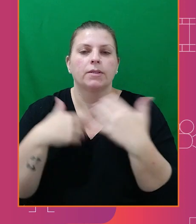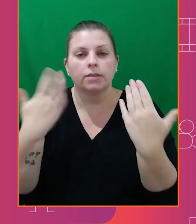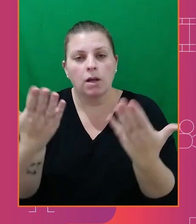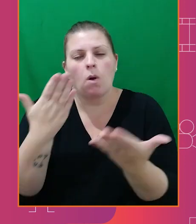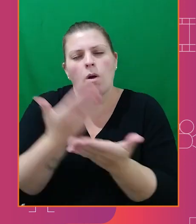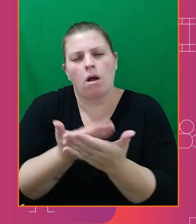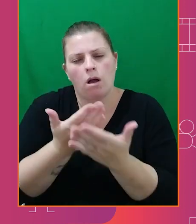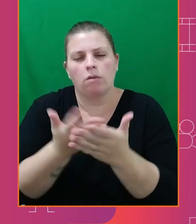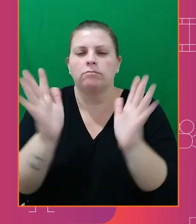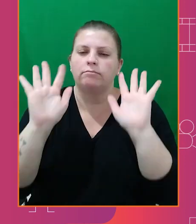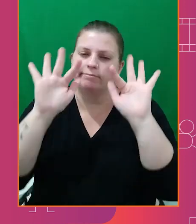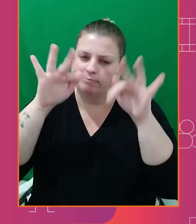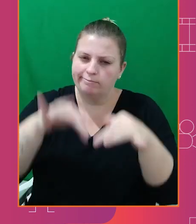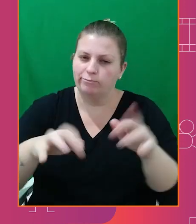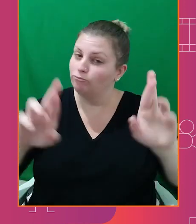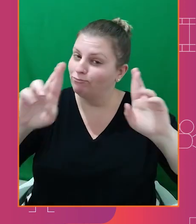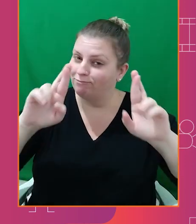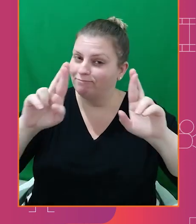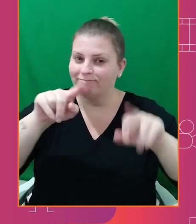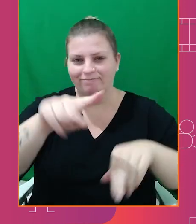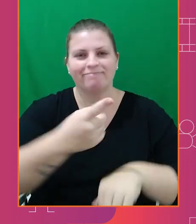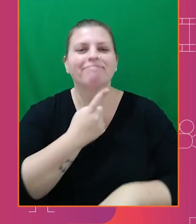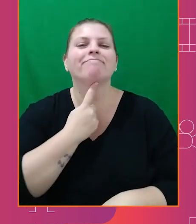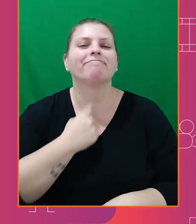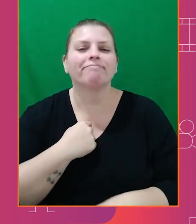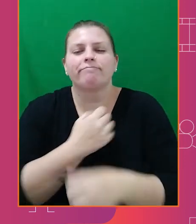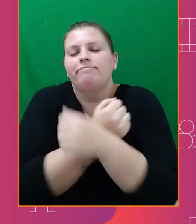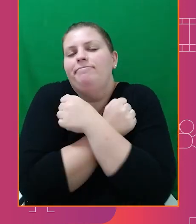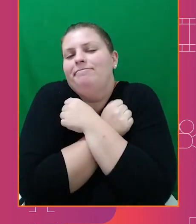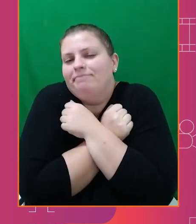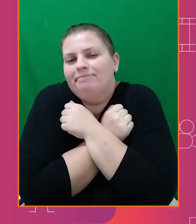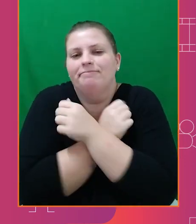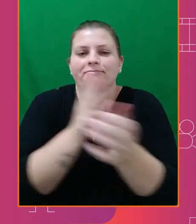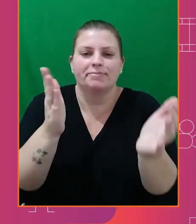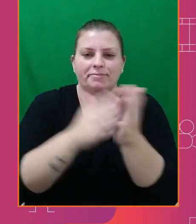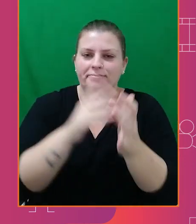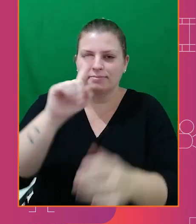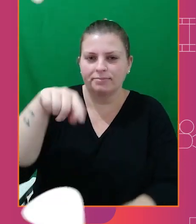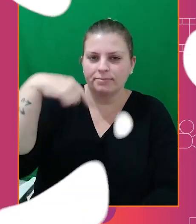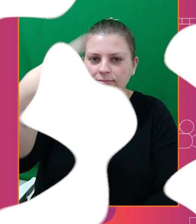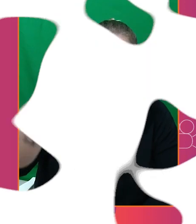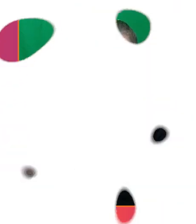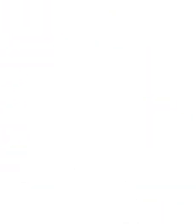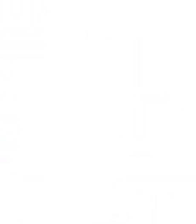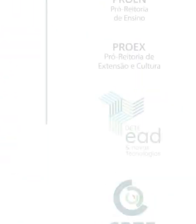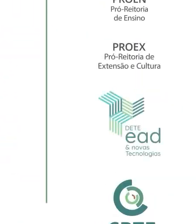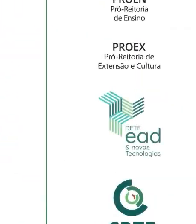por aqui. Espero que você tenha gostado. Um grande abraço e até mais!